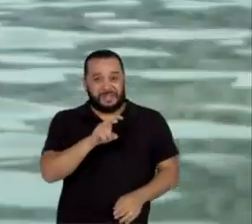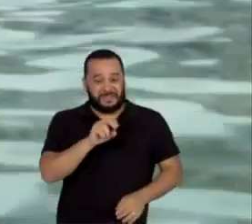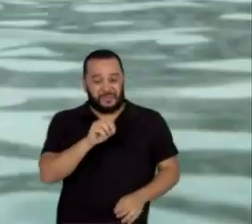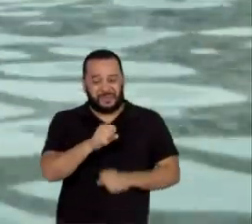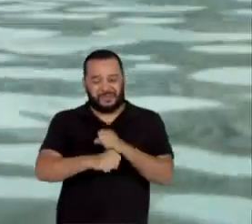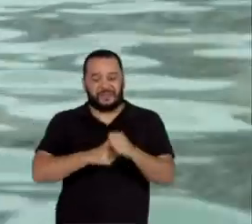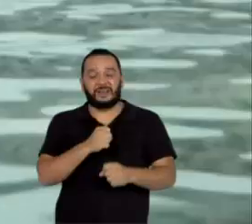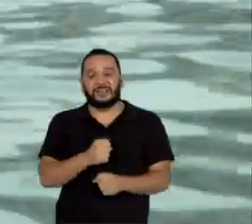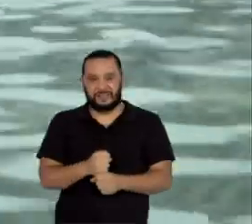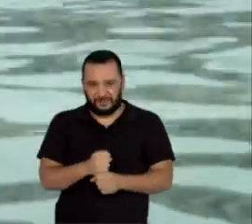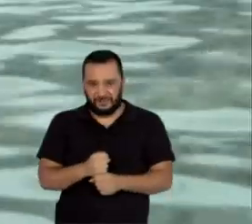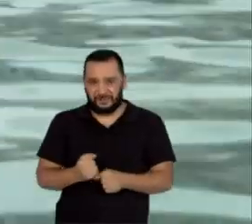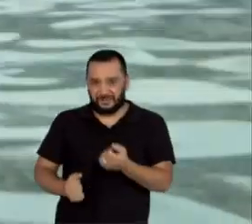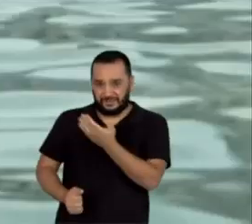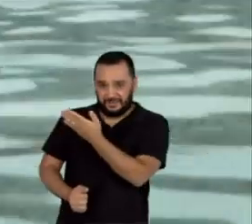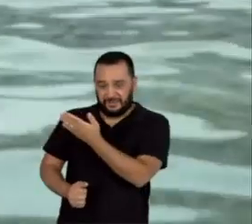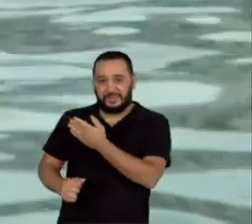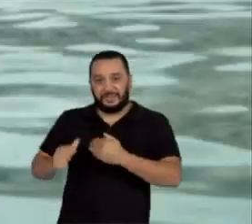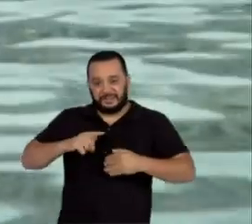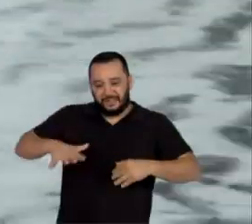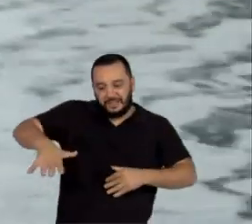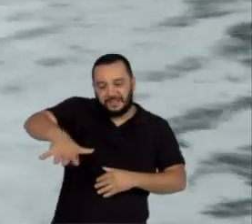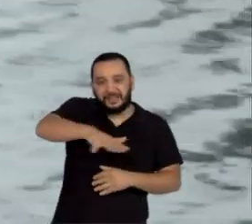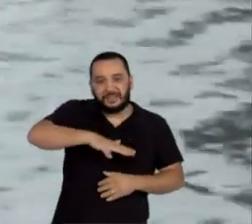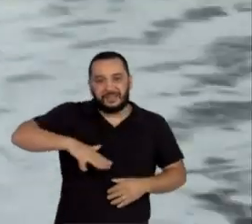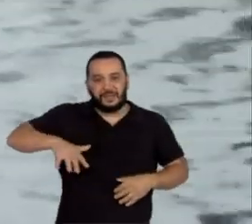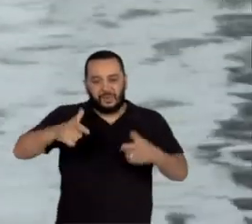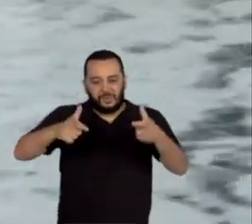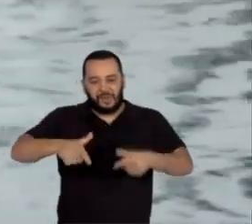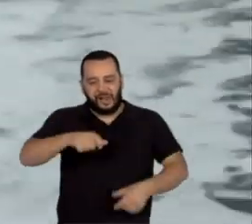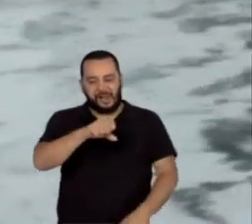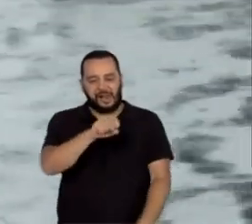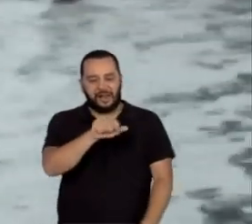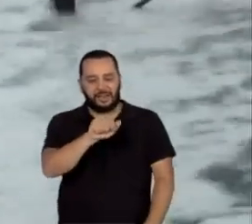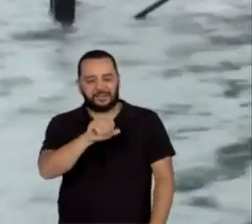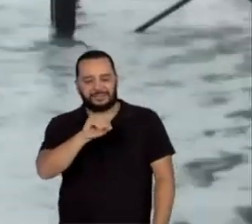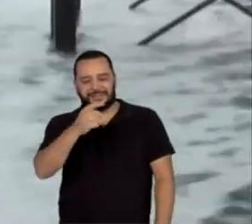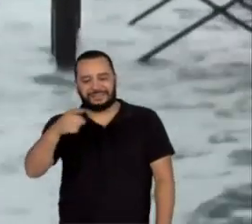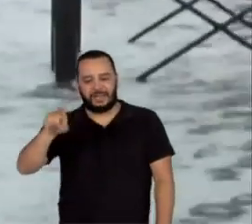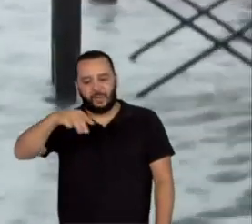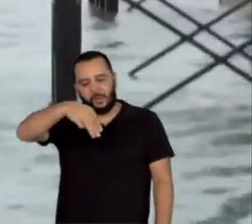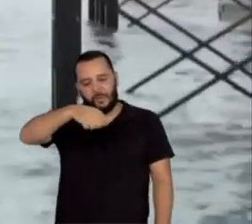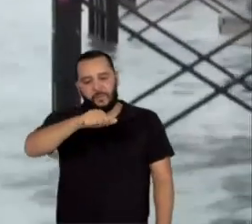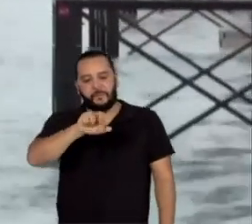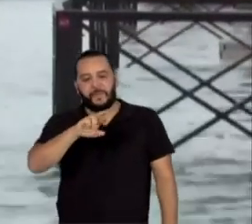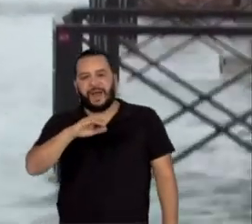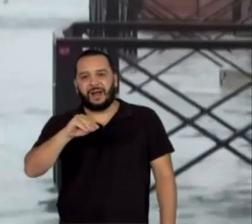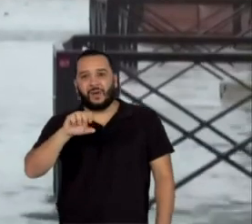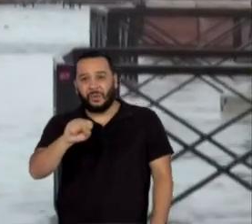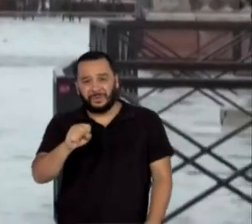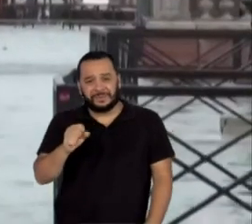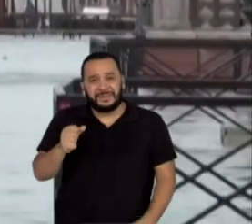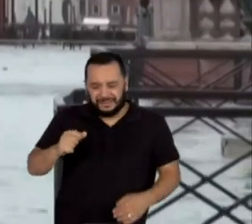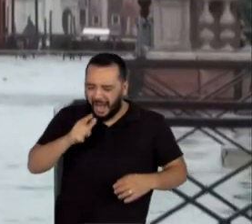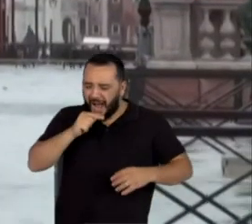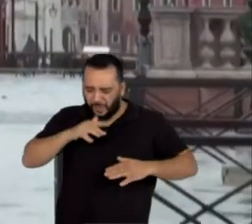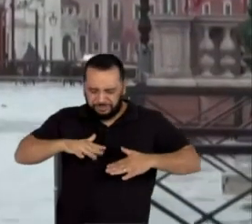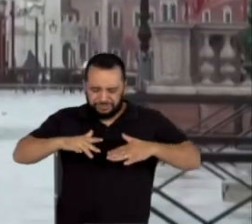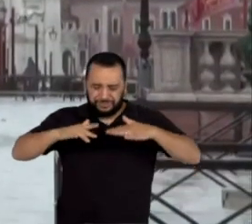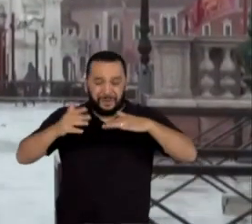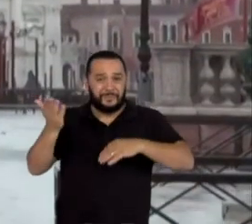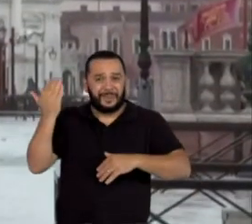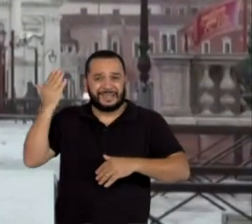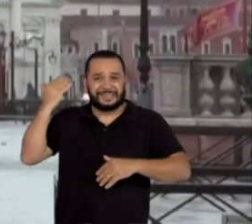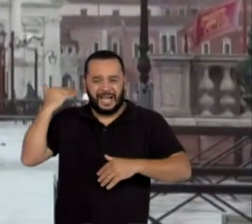Estas cenas da famosa Praça São Marcos alagada encobrem um passado de glória e riqueza.